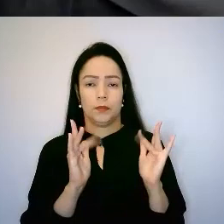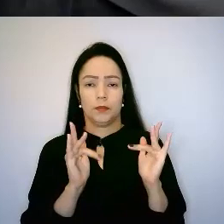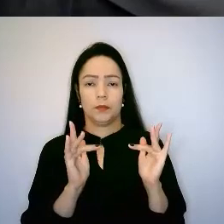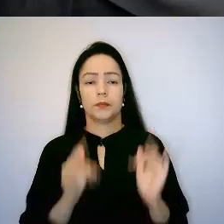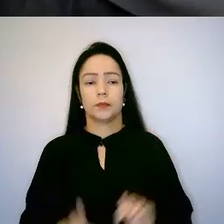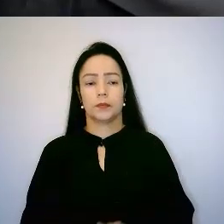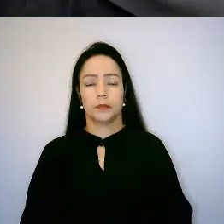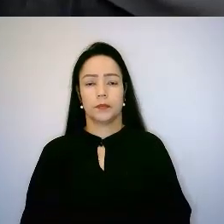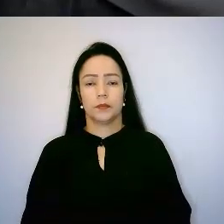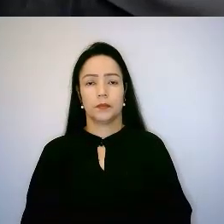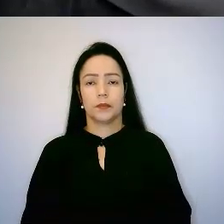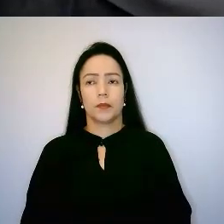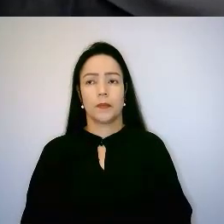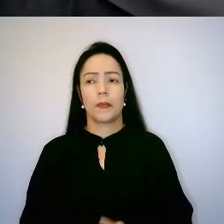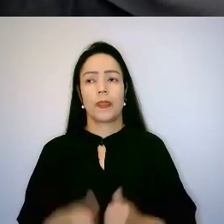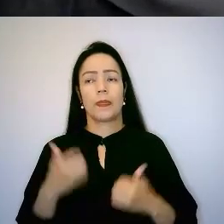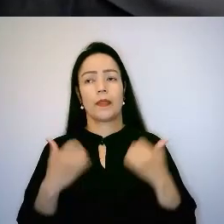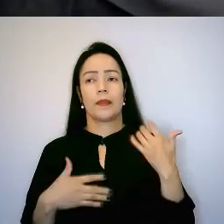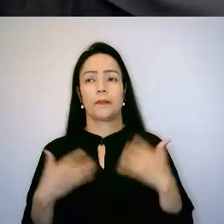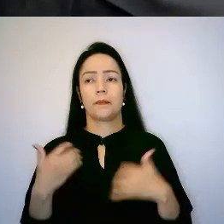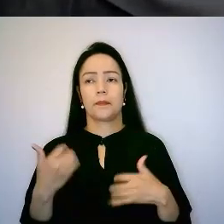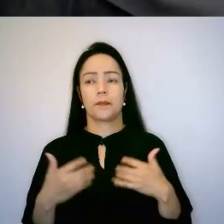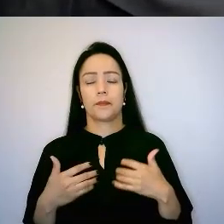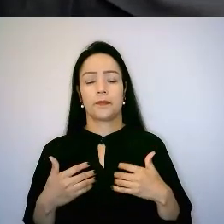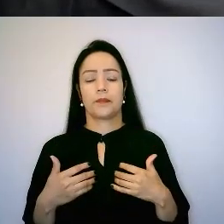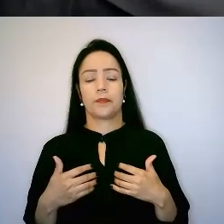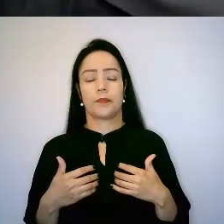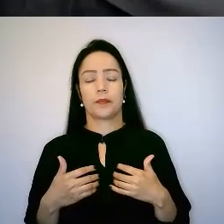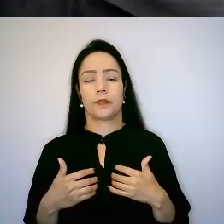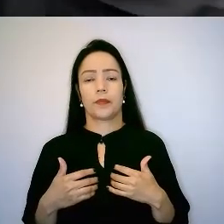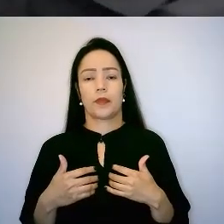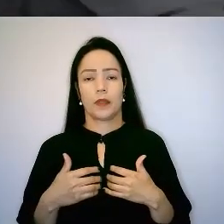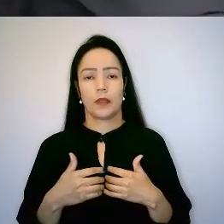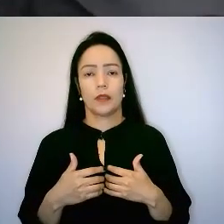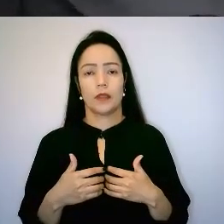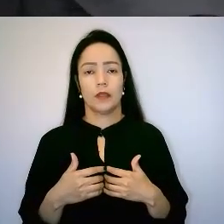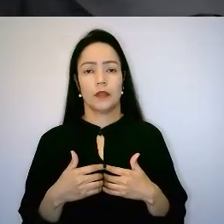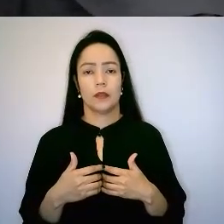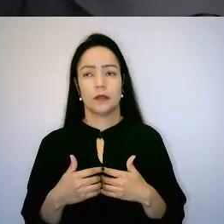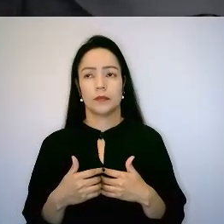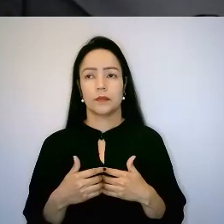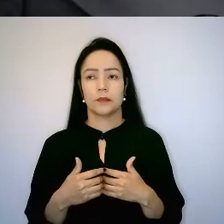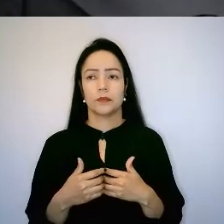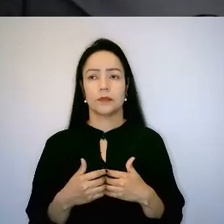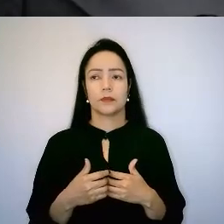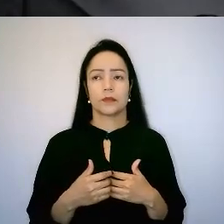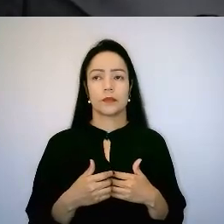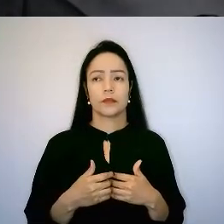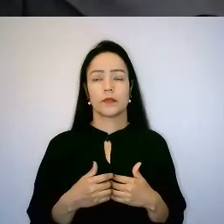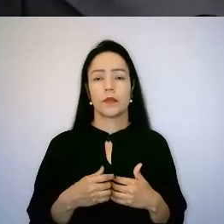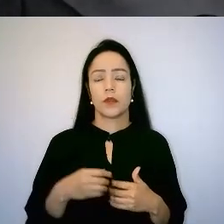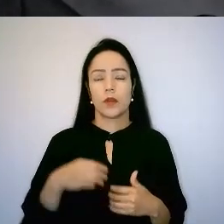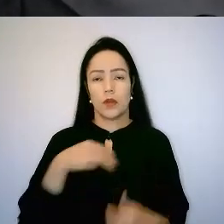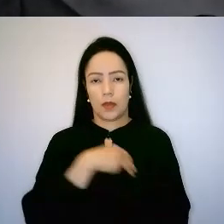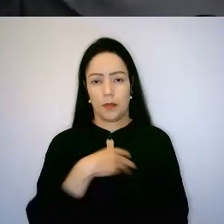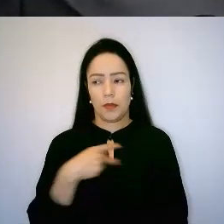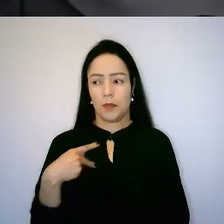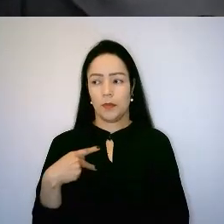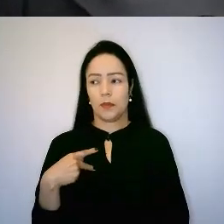vocês uma narrativa que na compreensão do Ministério Público teve